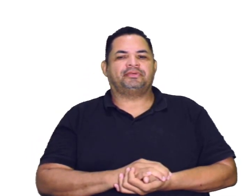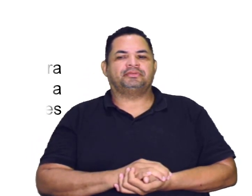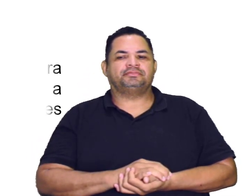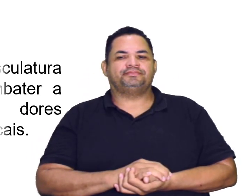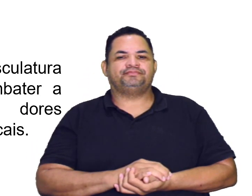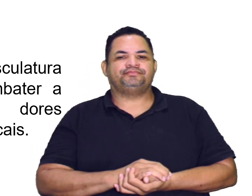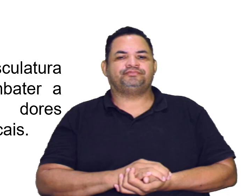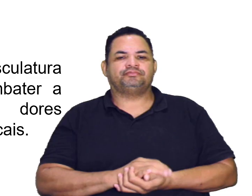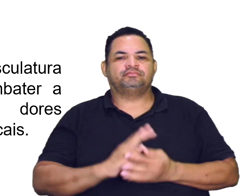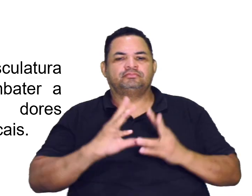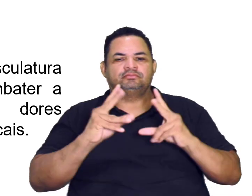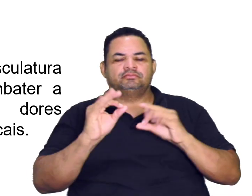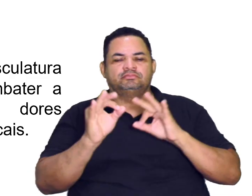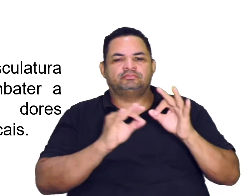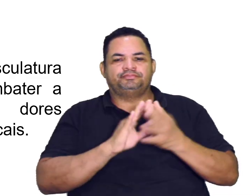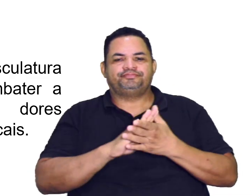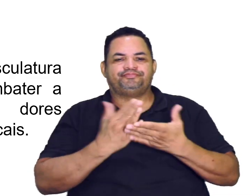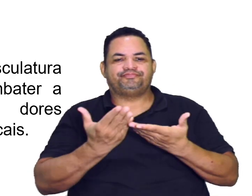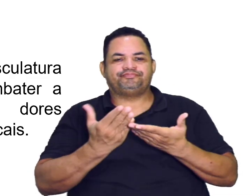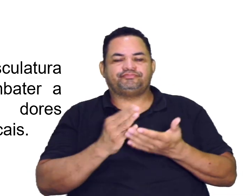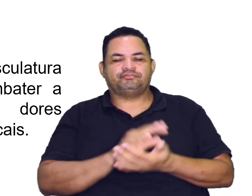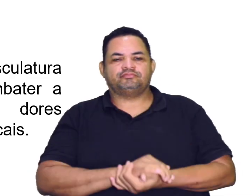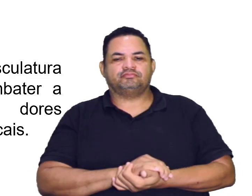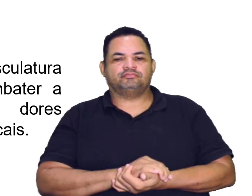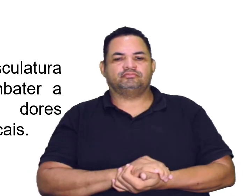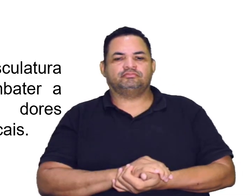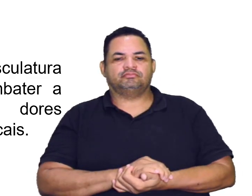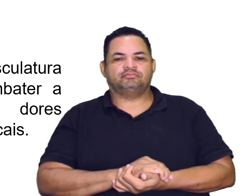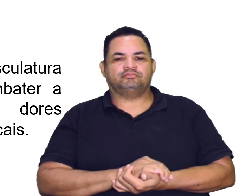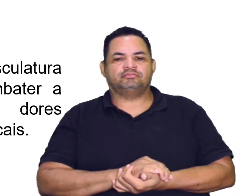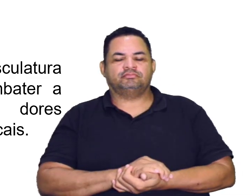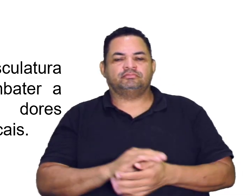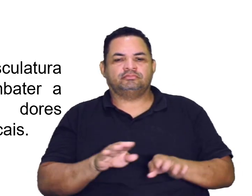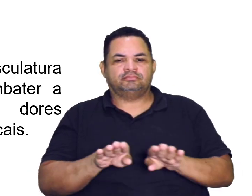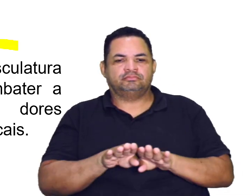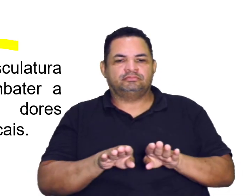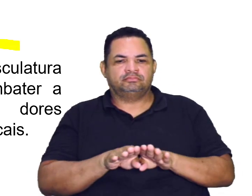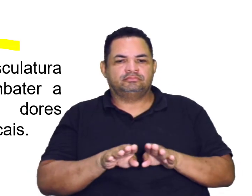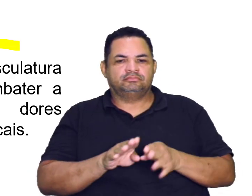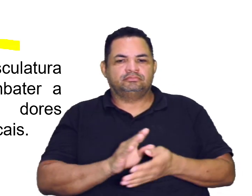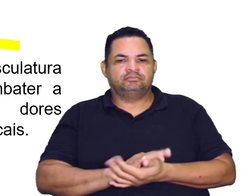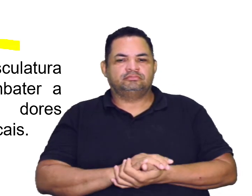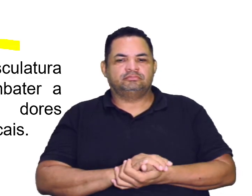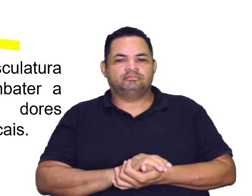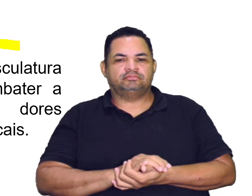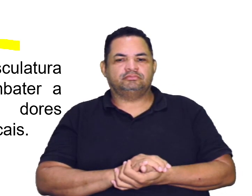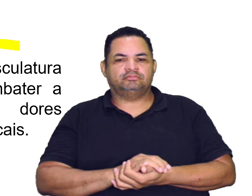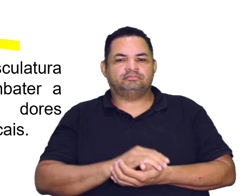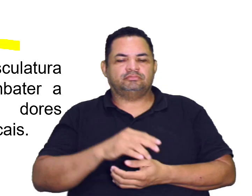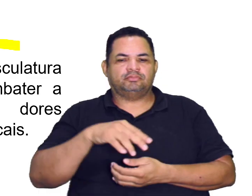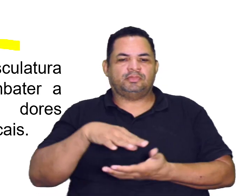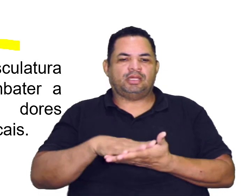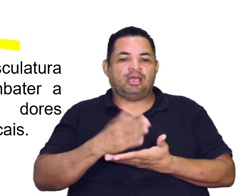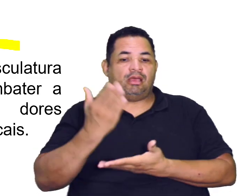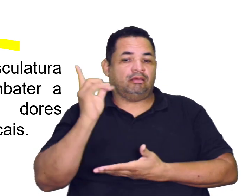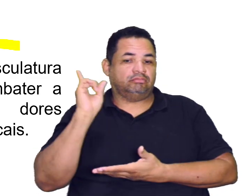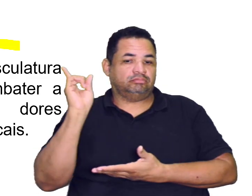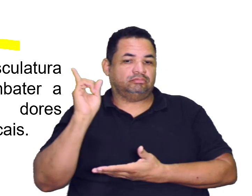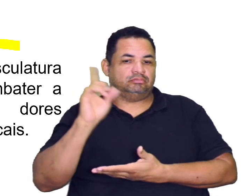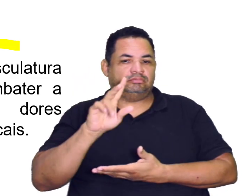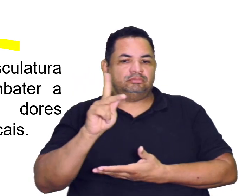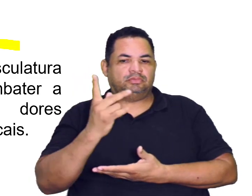nosso corpo. Então, tudo isso deve ser levado em consideração. E aí eu já falei para vocês da hidro, né? Que faz ali esse